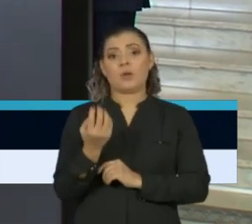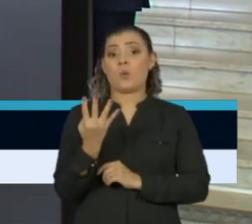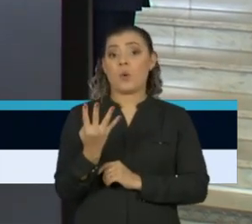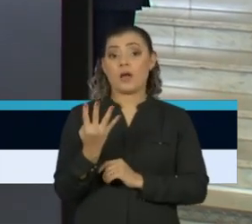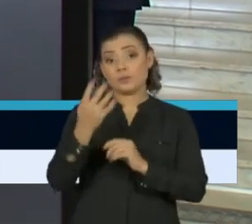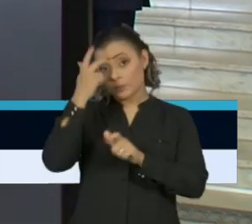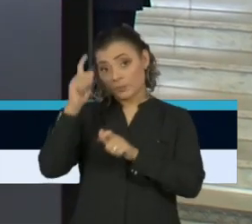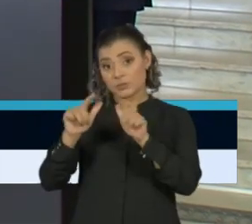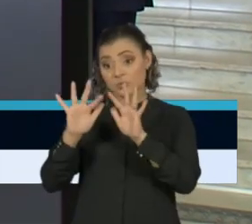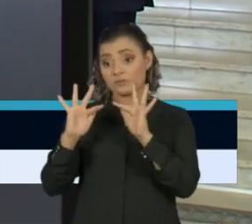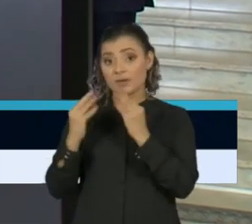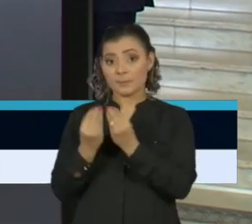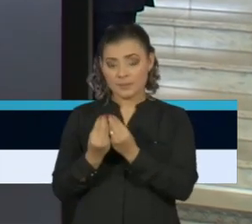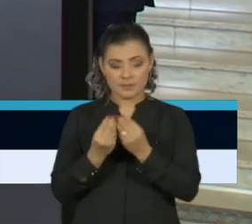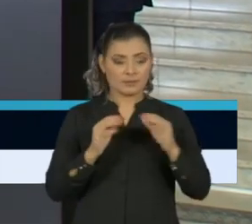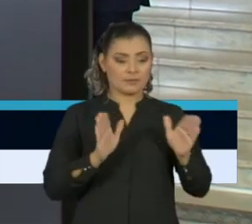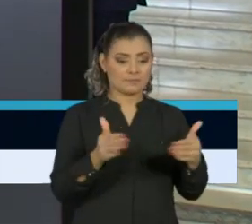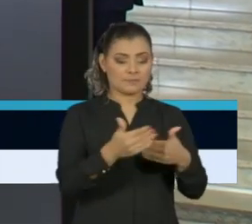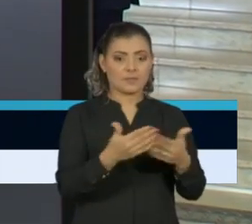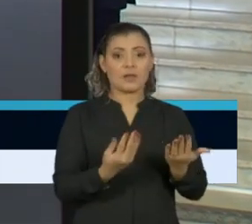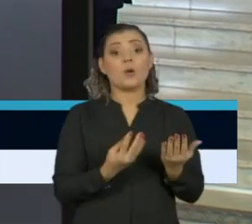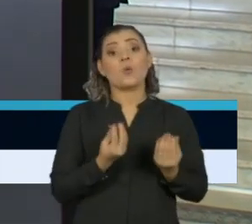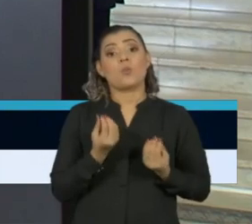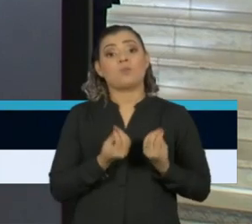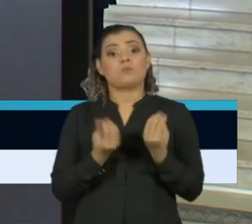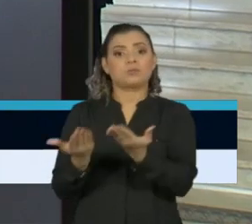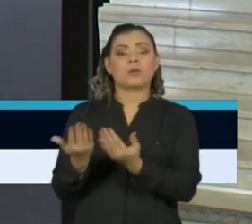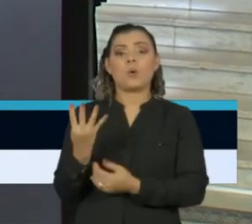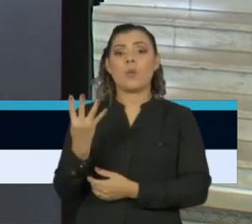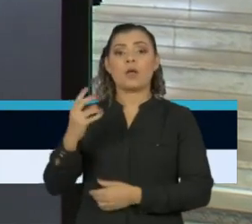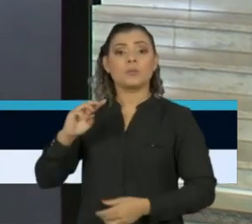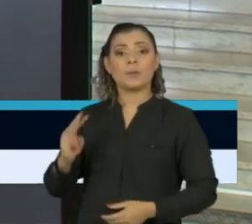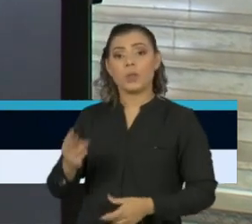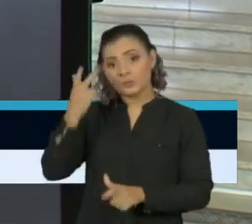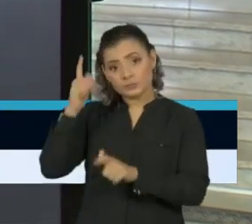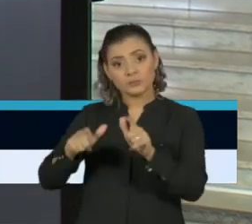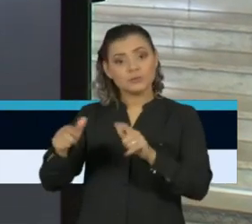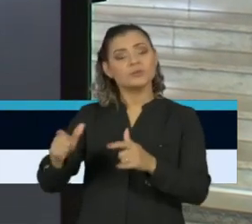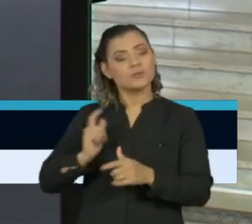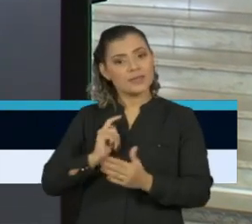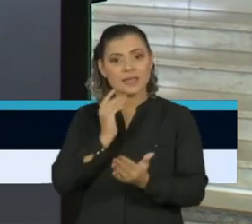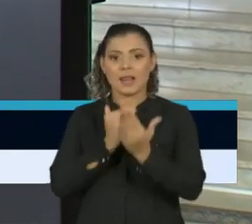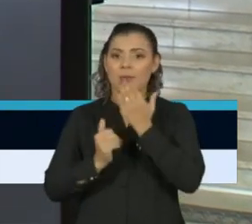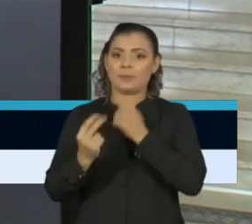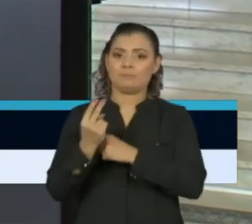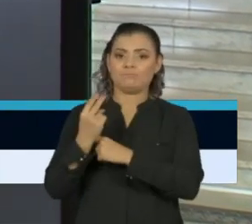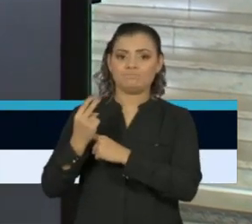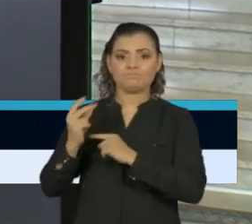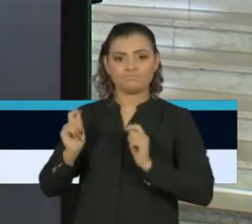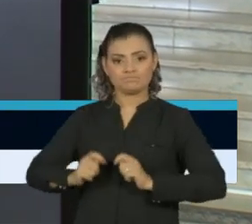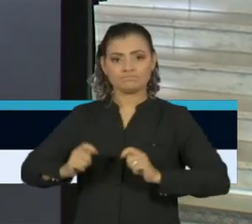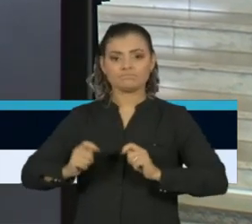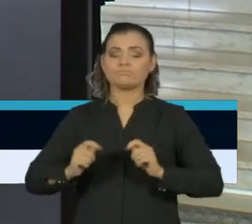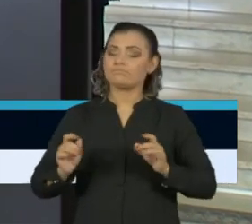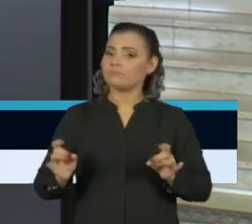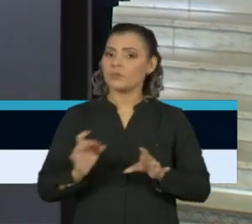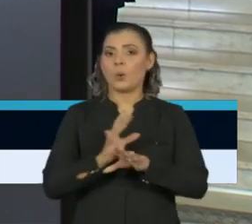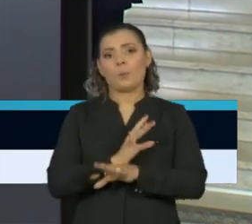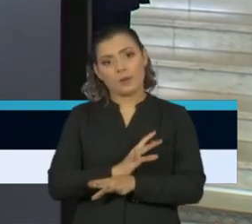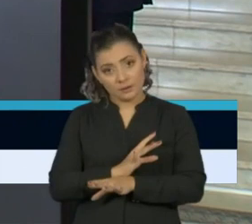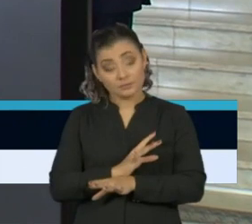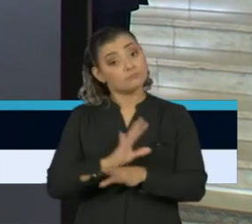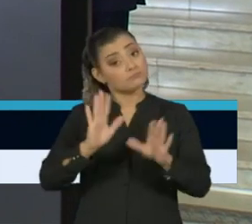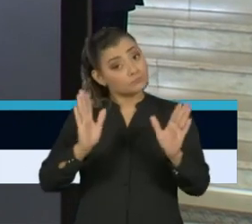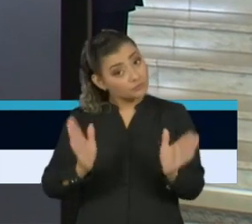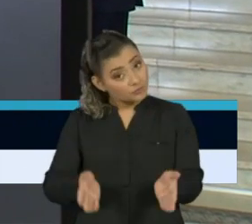por família, são 4 milhões de pessoas no estado de São Paulo que receberão alimentação completa, e isso foi